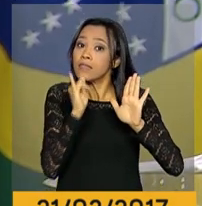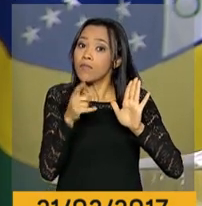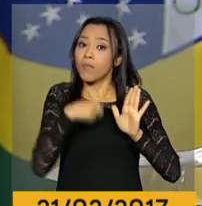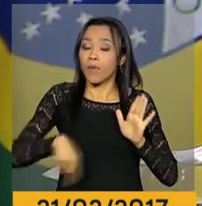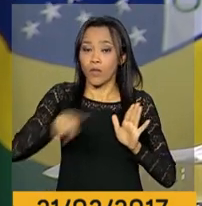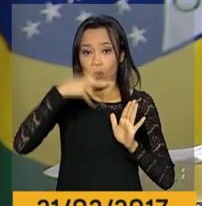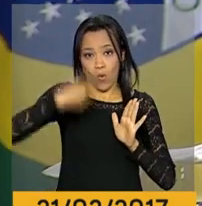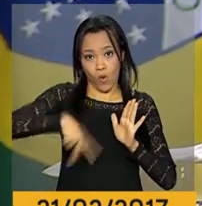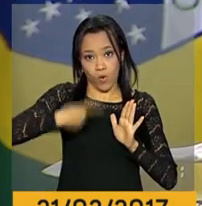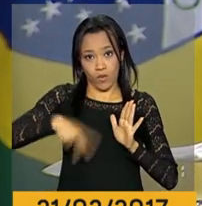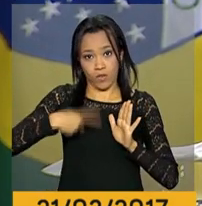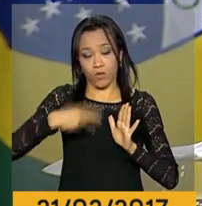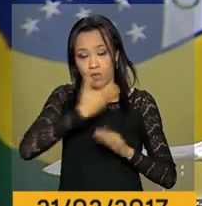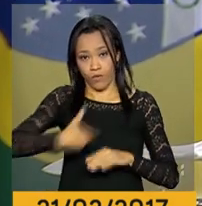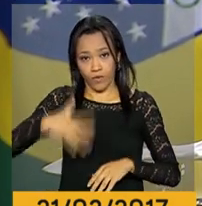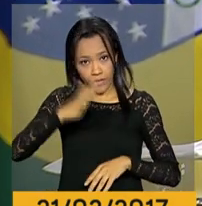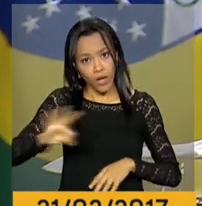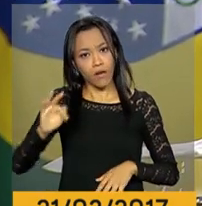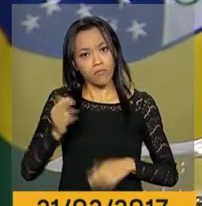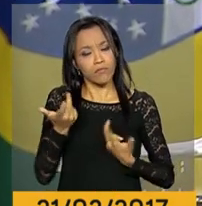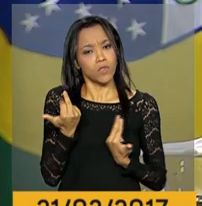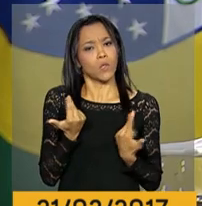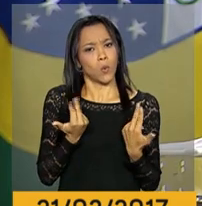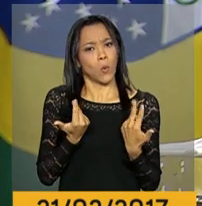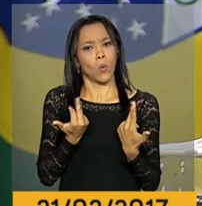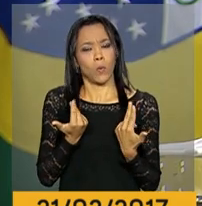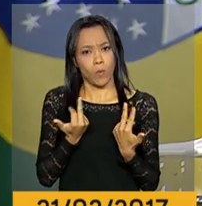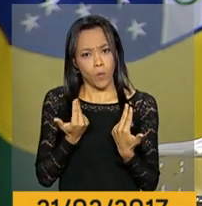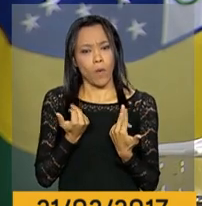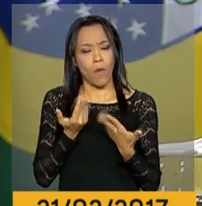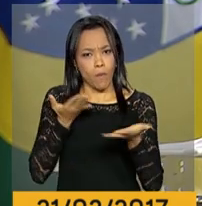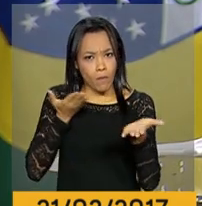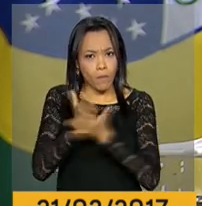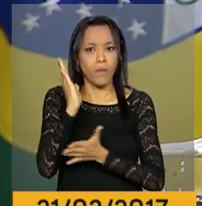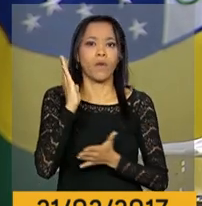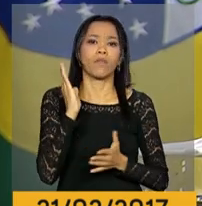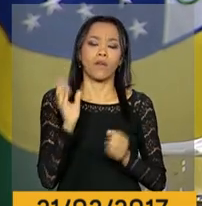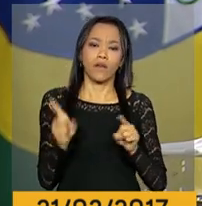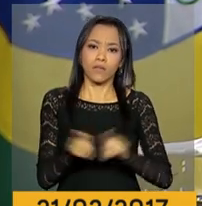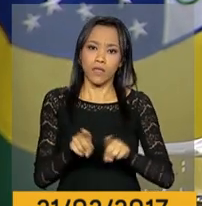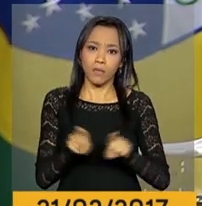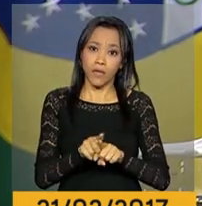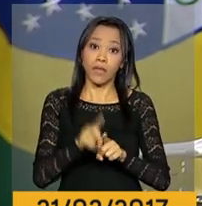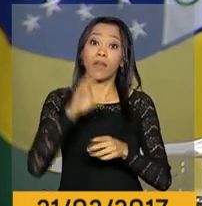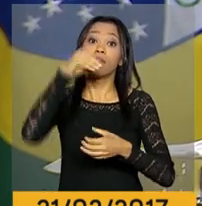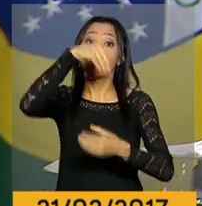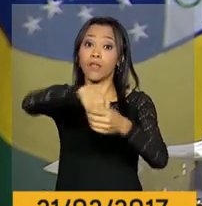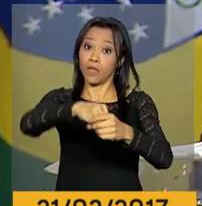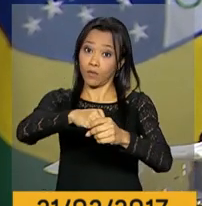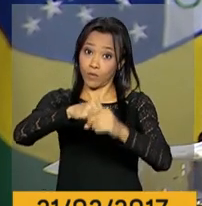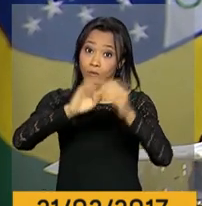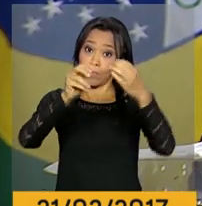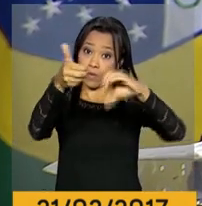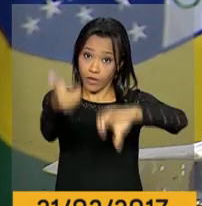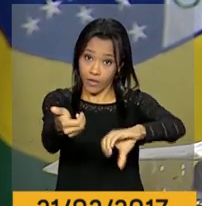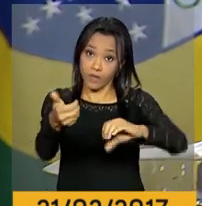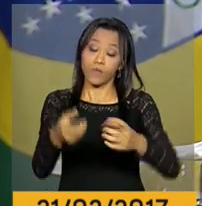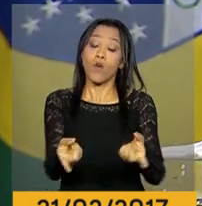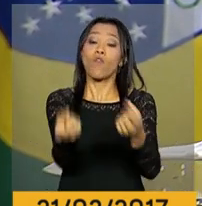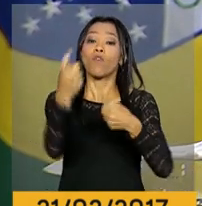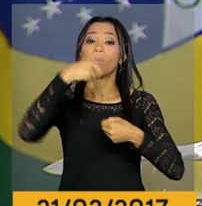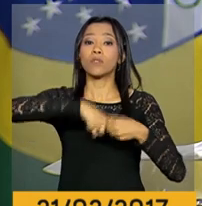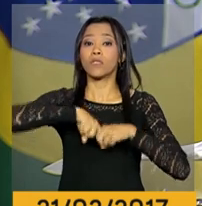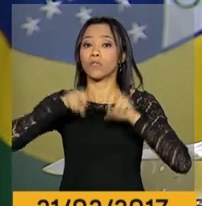área Federal possamos também buscar aprovar essa matéria no Congresso Nacional e voltando ao tópico